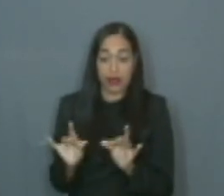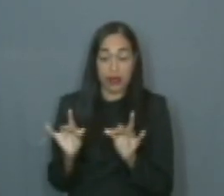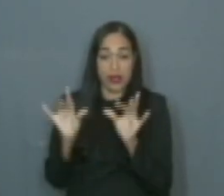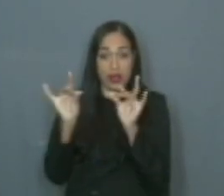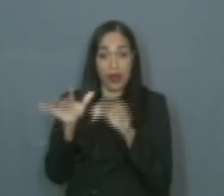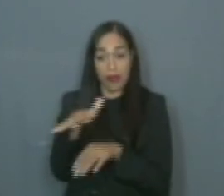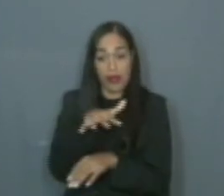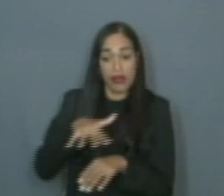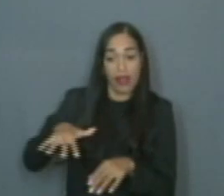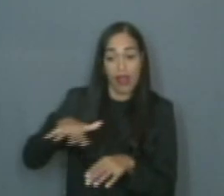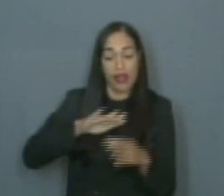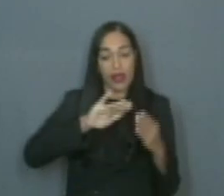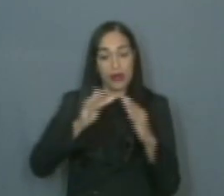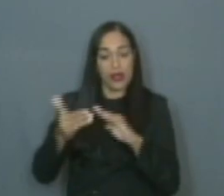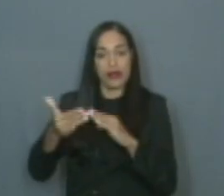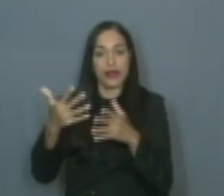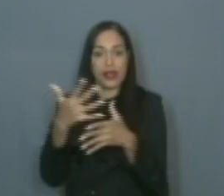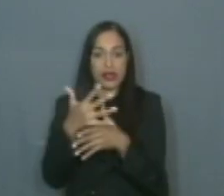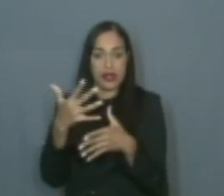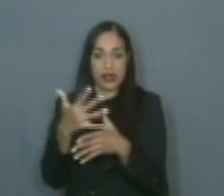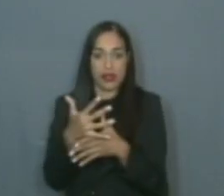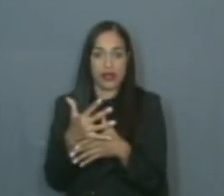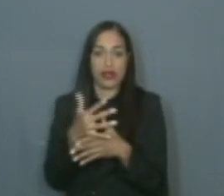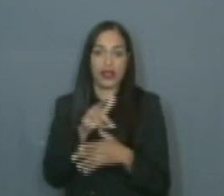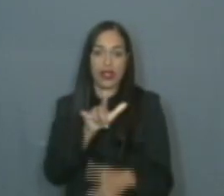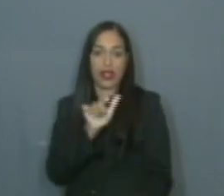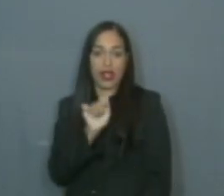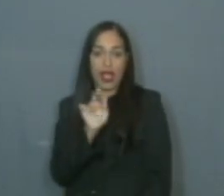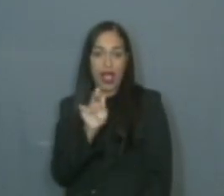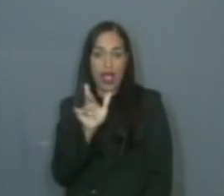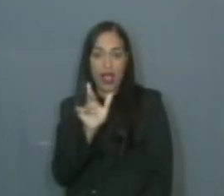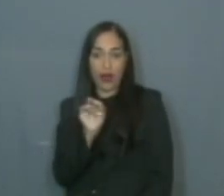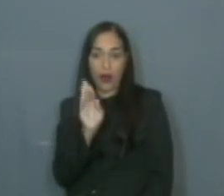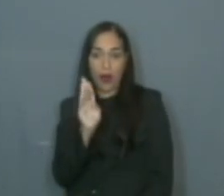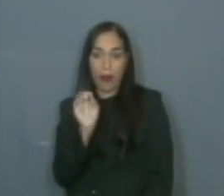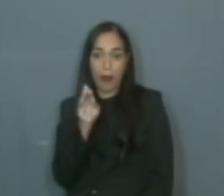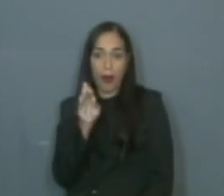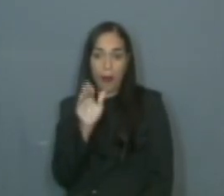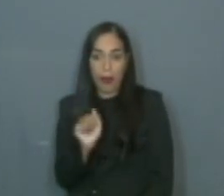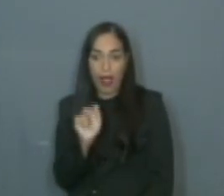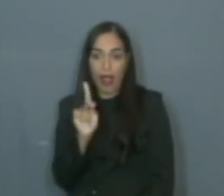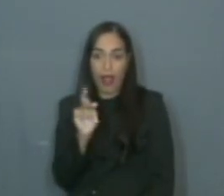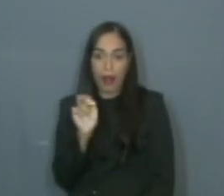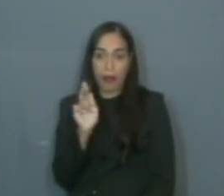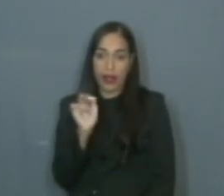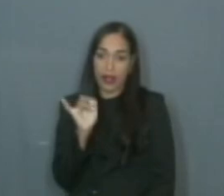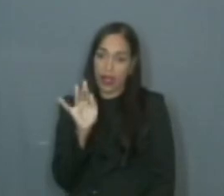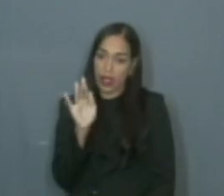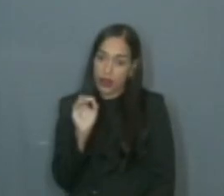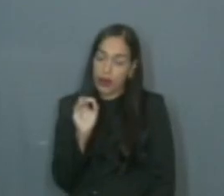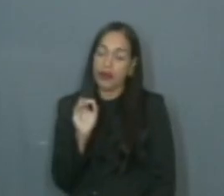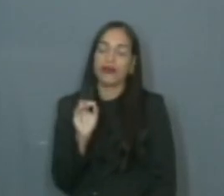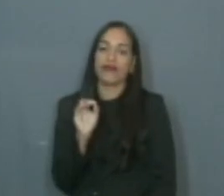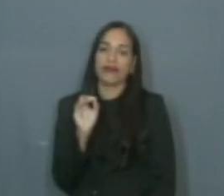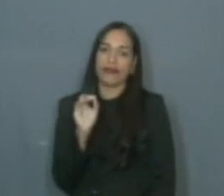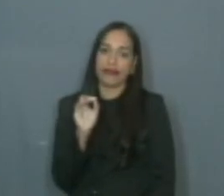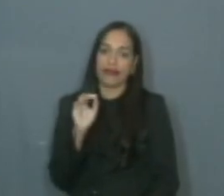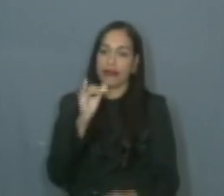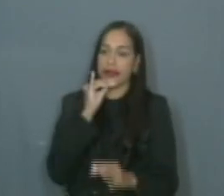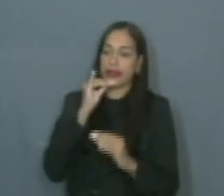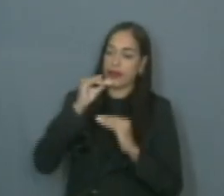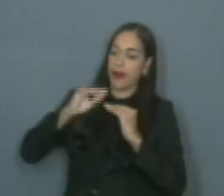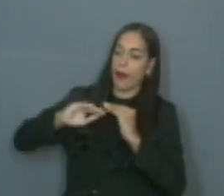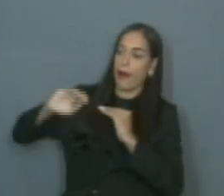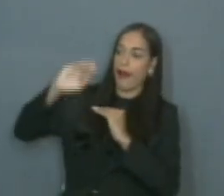na área periférica da nossa cidade, a exemplo do Largo da Bomba do Emetério e sua revitalização, a exemplo da histórica barreira da